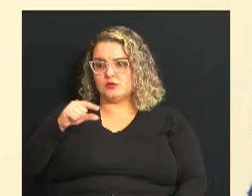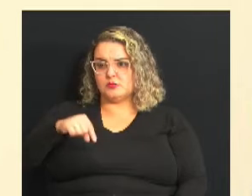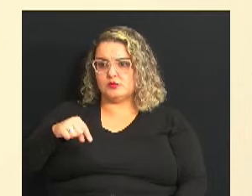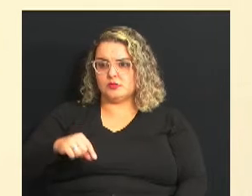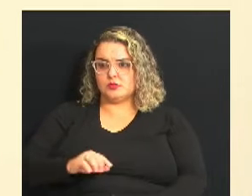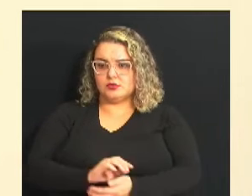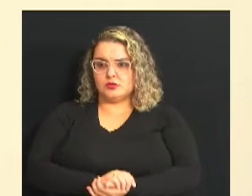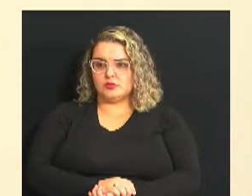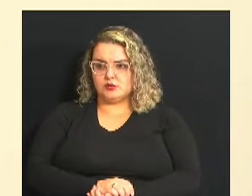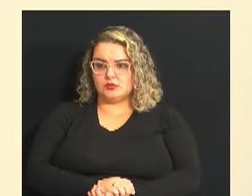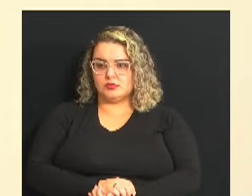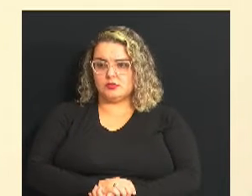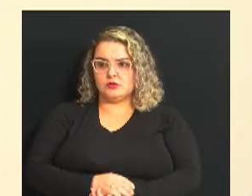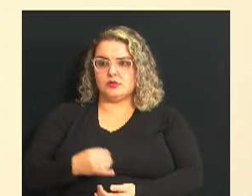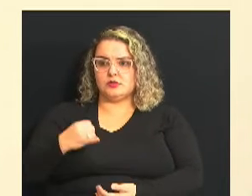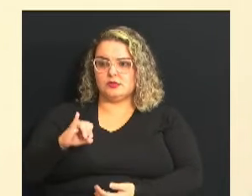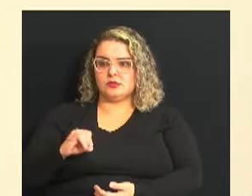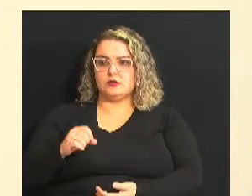se fôssemos adquirir,